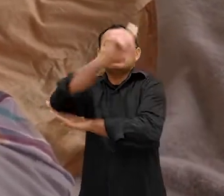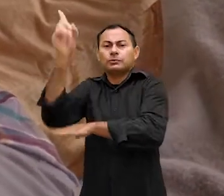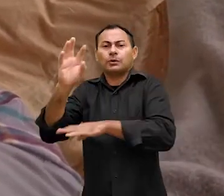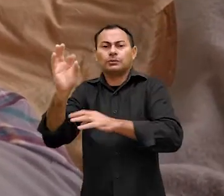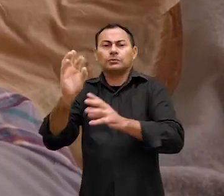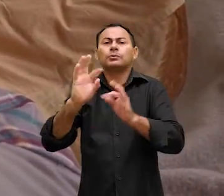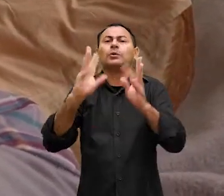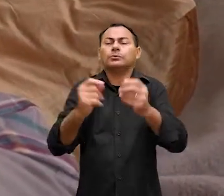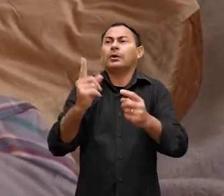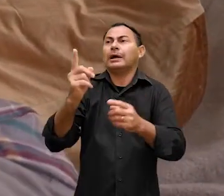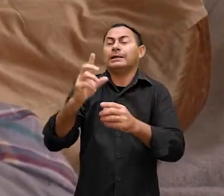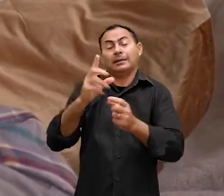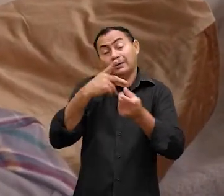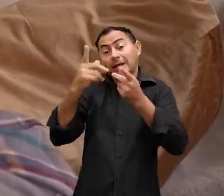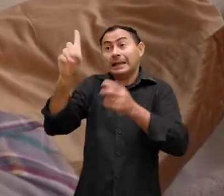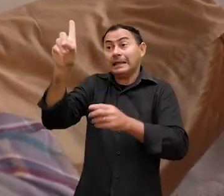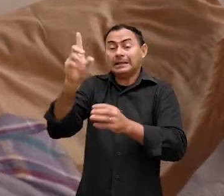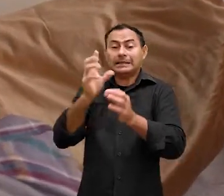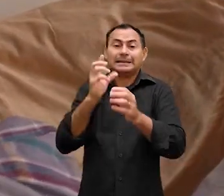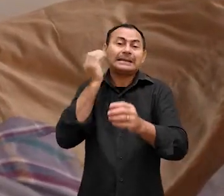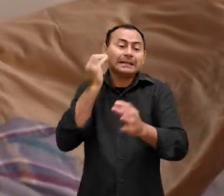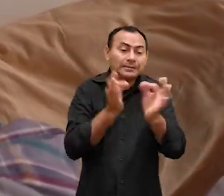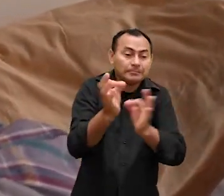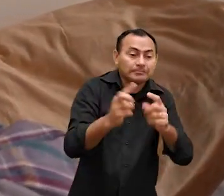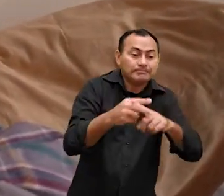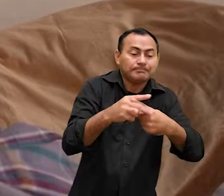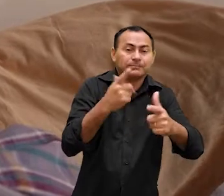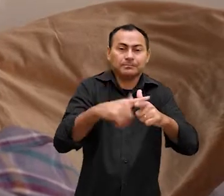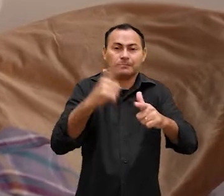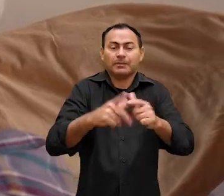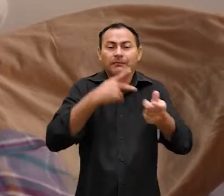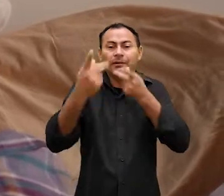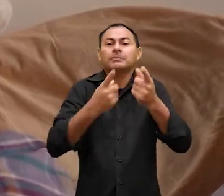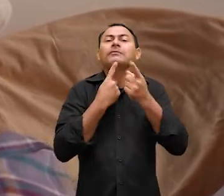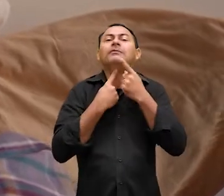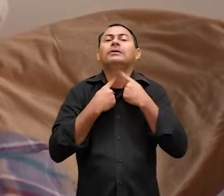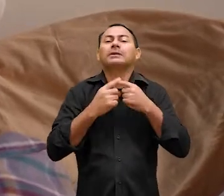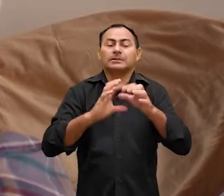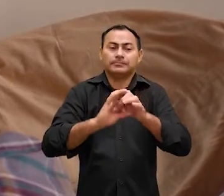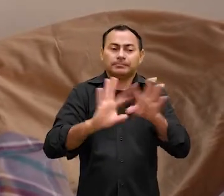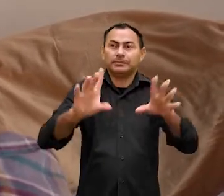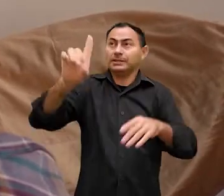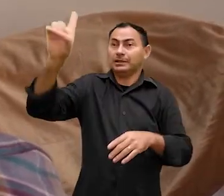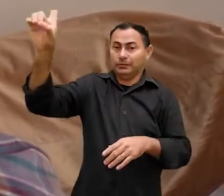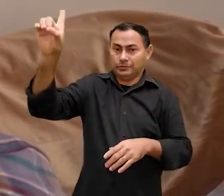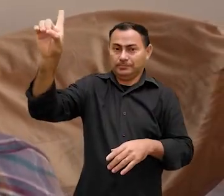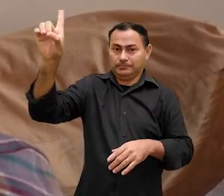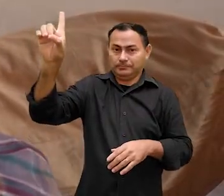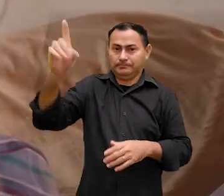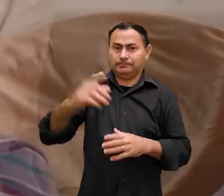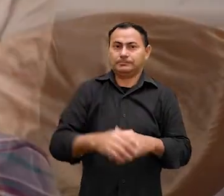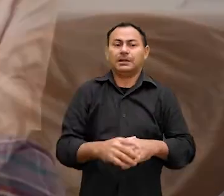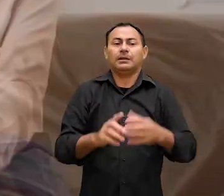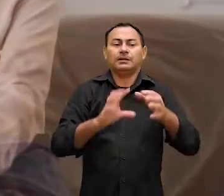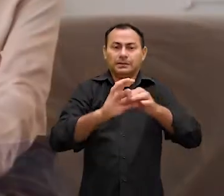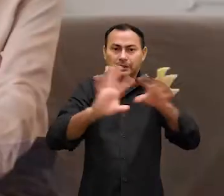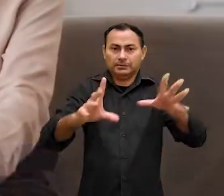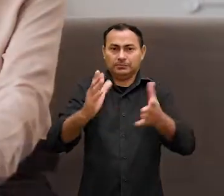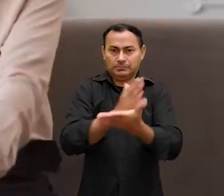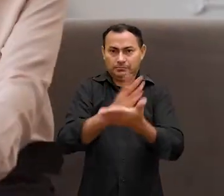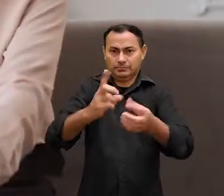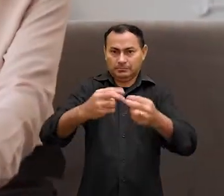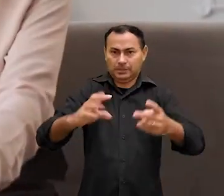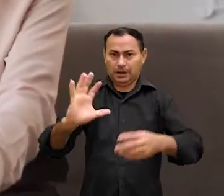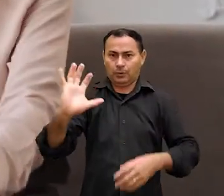tenta consertar as situações desastrosas e a isso chamamos de vontade permissiva de Deus. Ele permite que certas